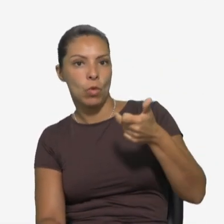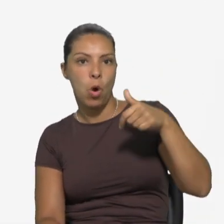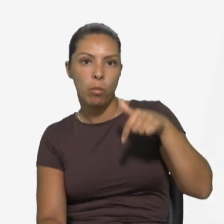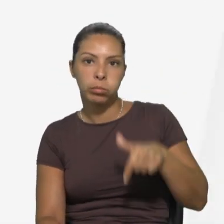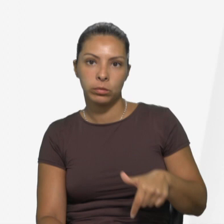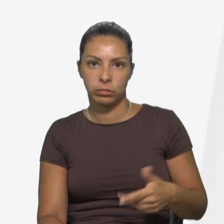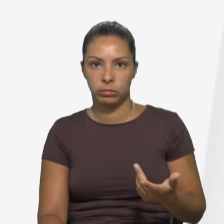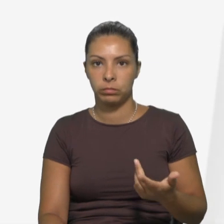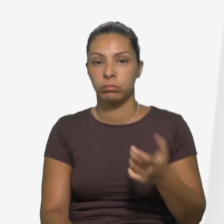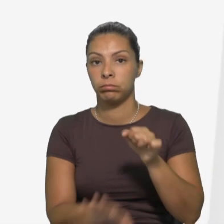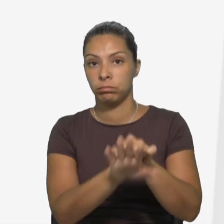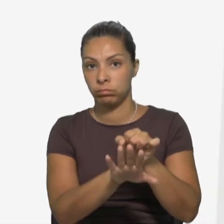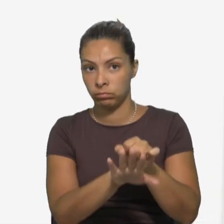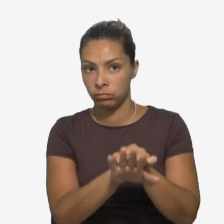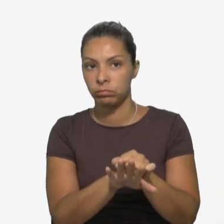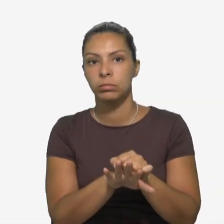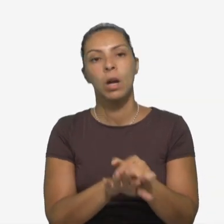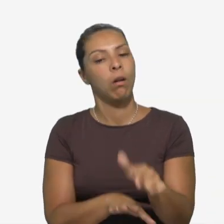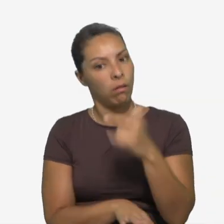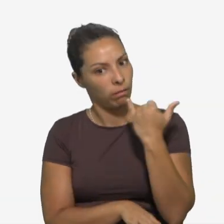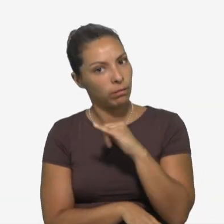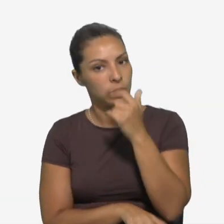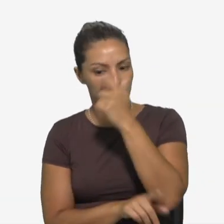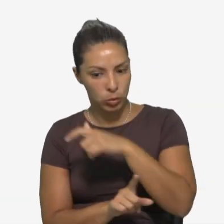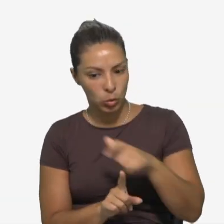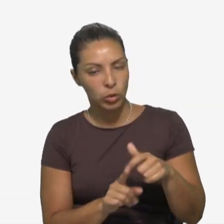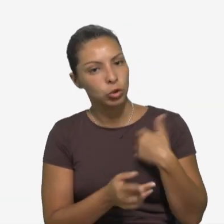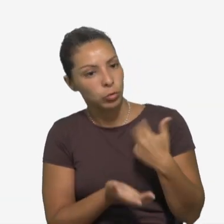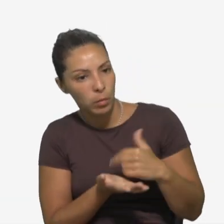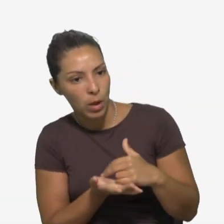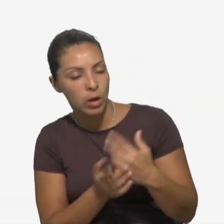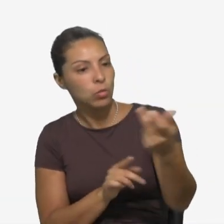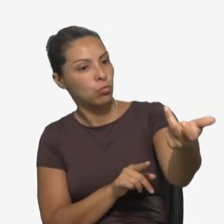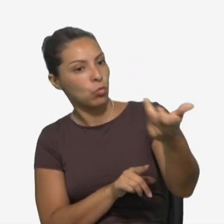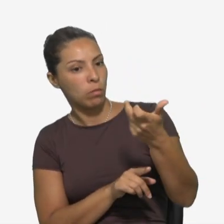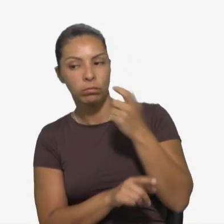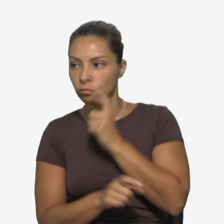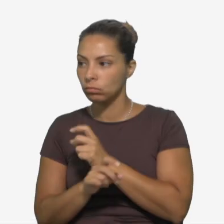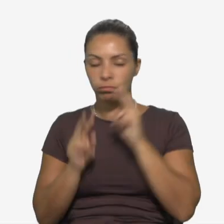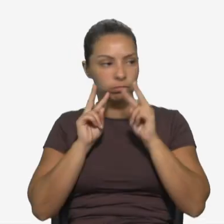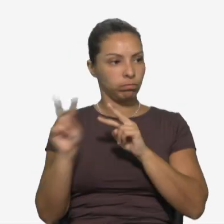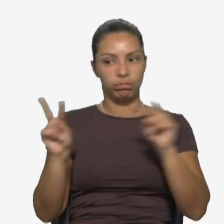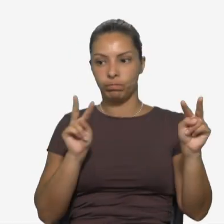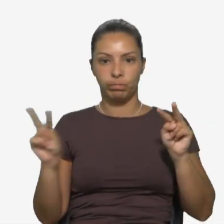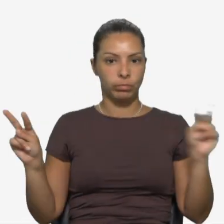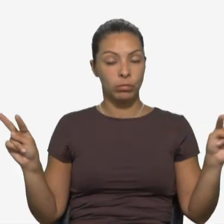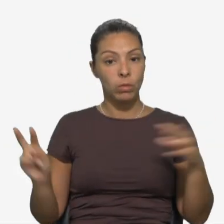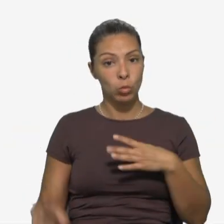bater. Felizes esses servos que o Senhor, ao chegar, encontrar vigilantes. Em verdade vos